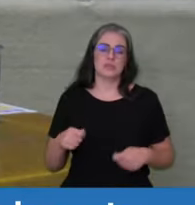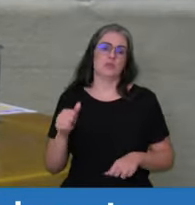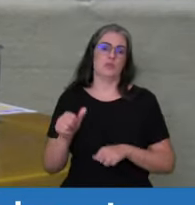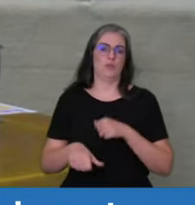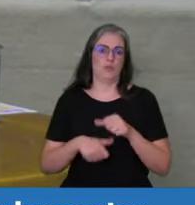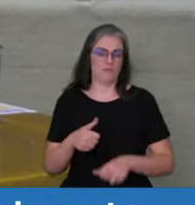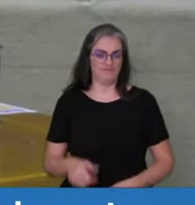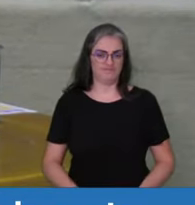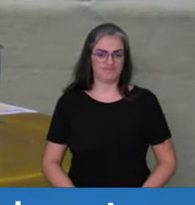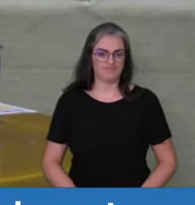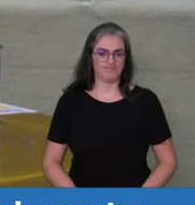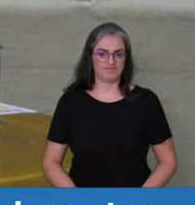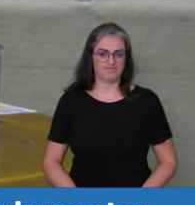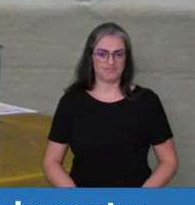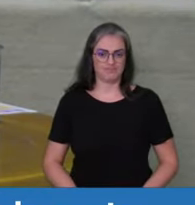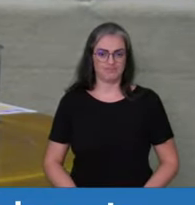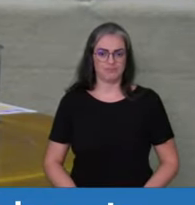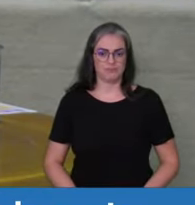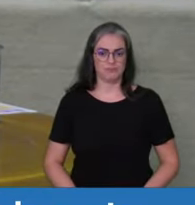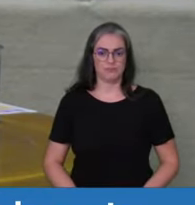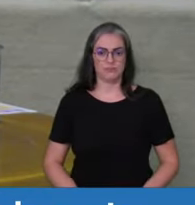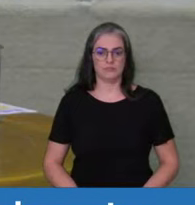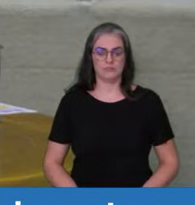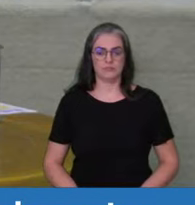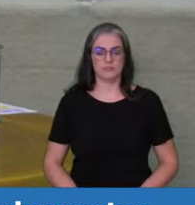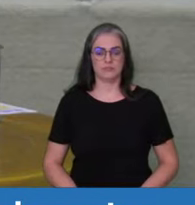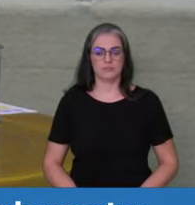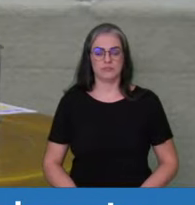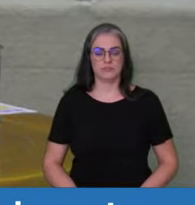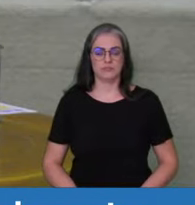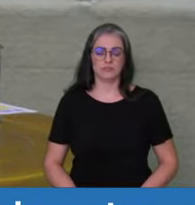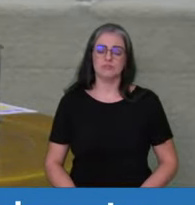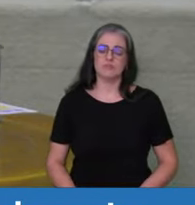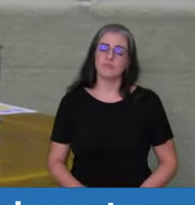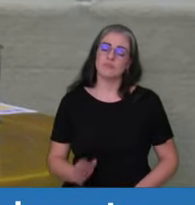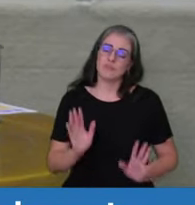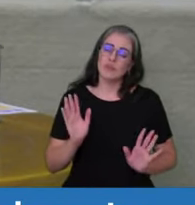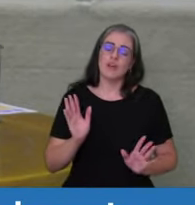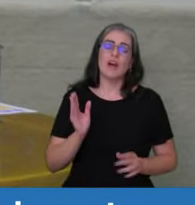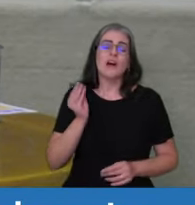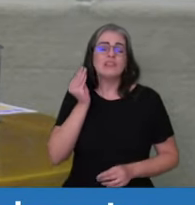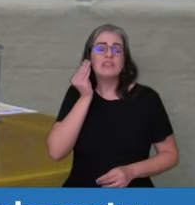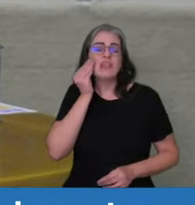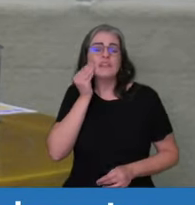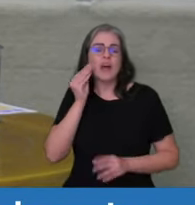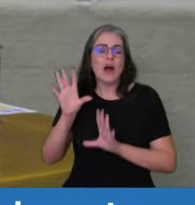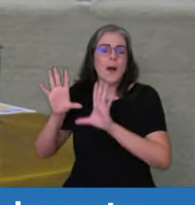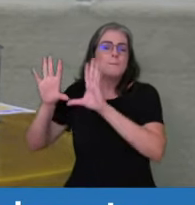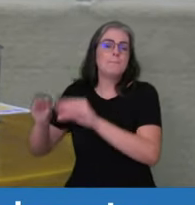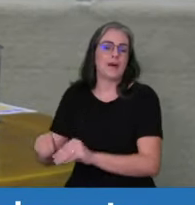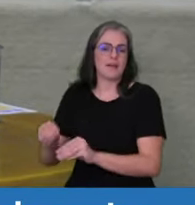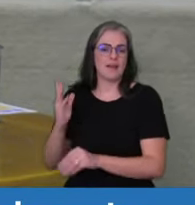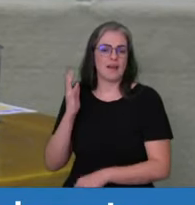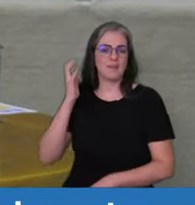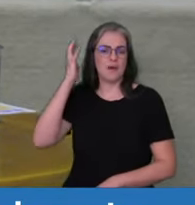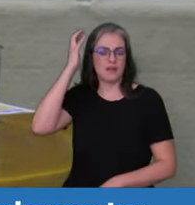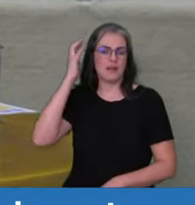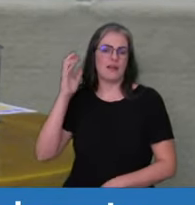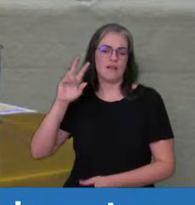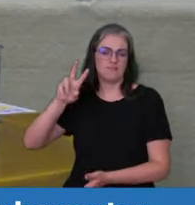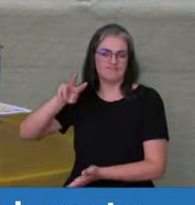finalizar, tentaram calar Marielle, tentaram calar, derrubaram seu